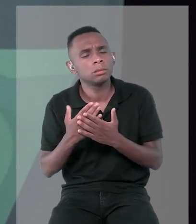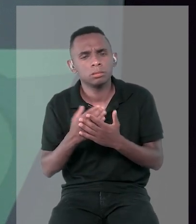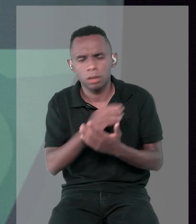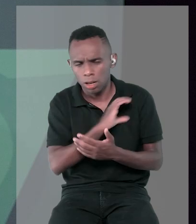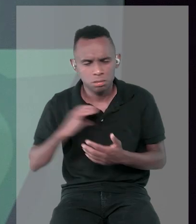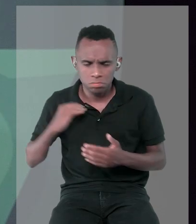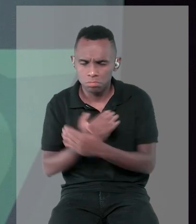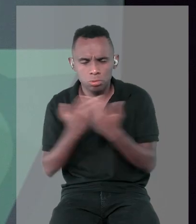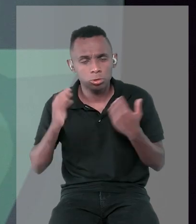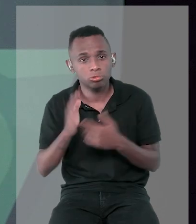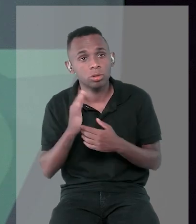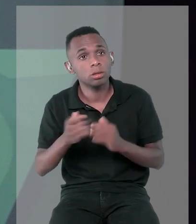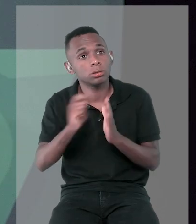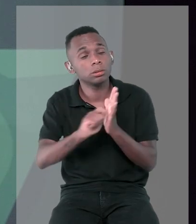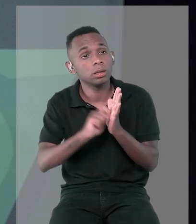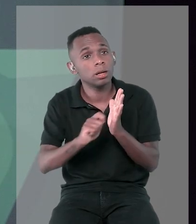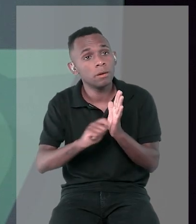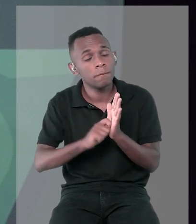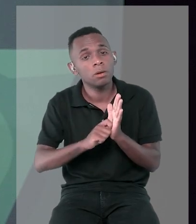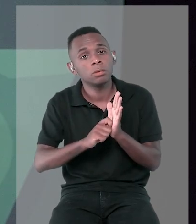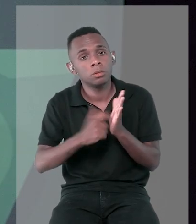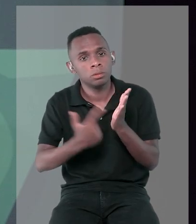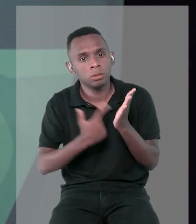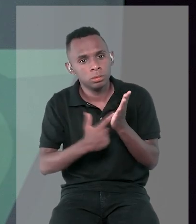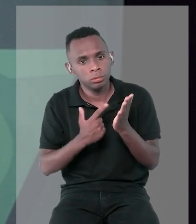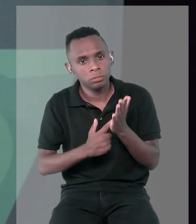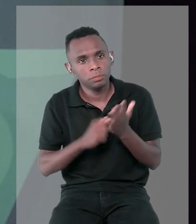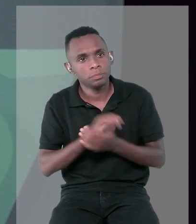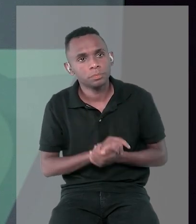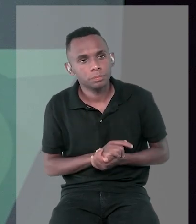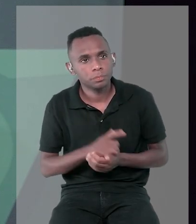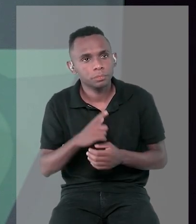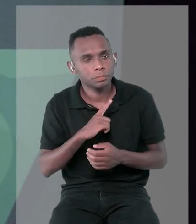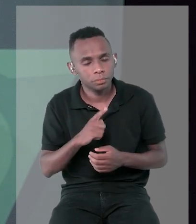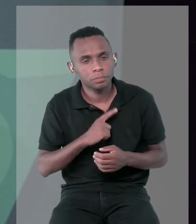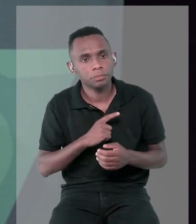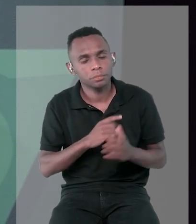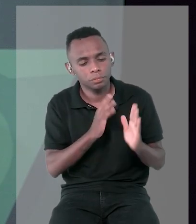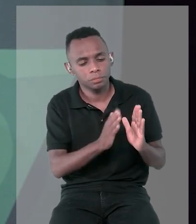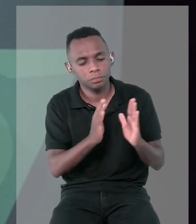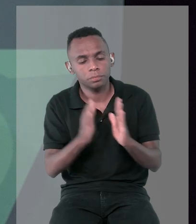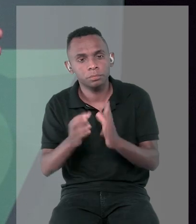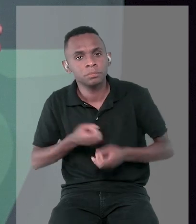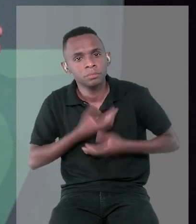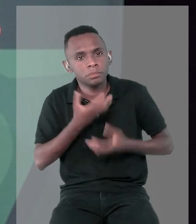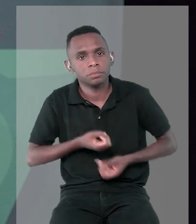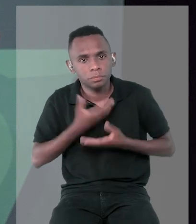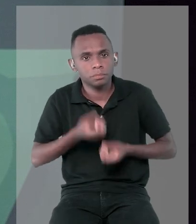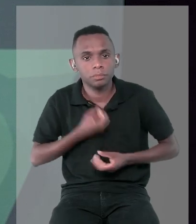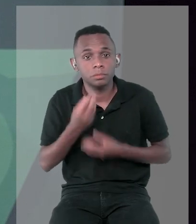né, falecido, ela escreveu um livro. E tem uma série de poemas